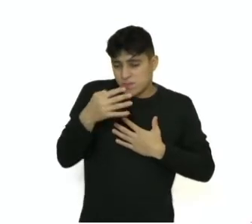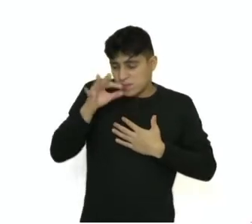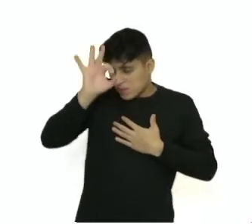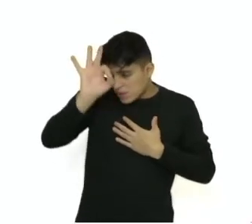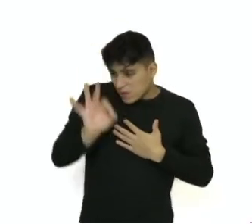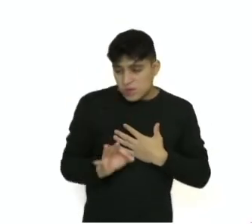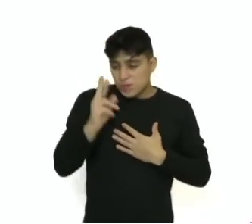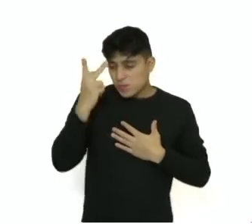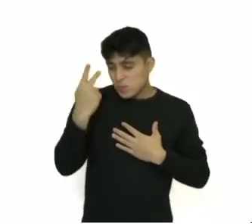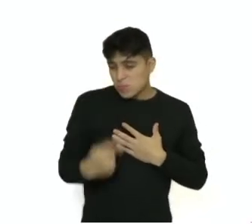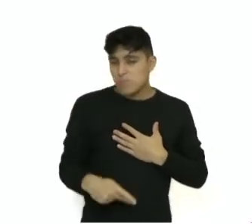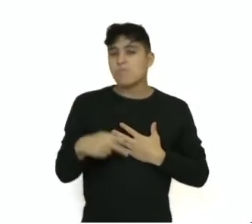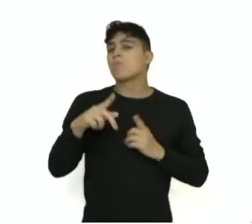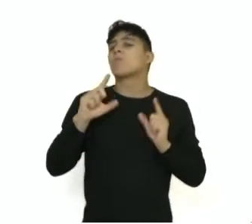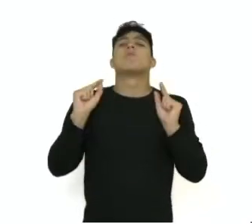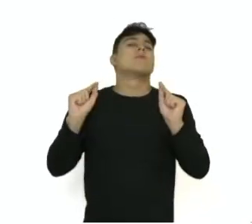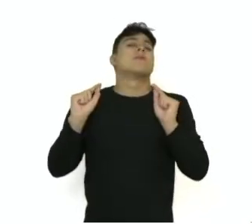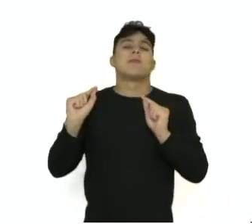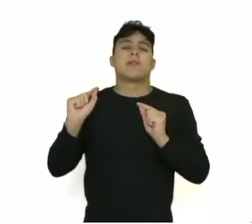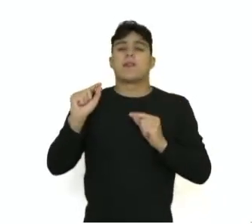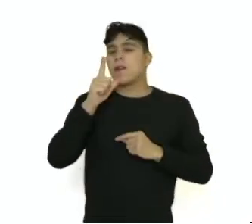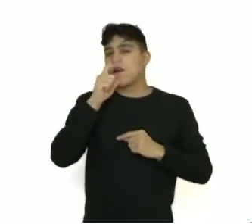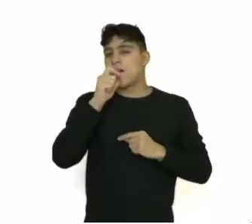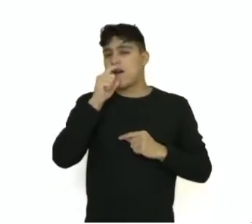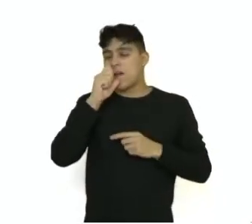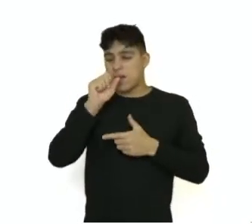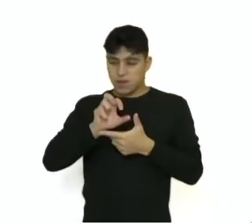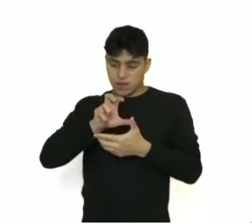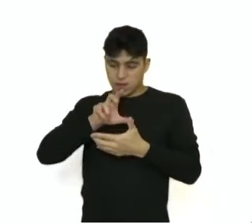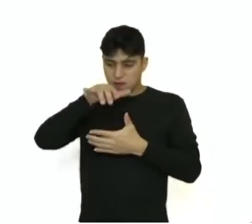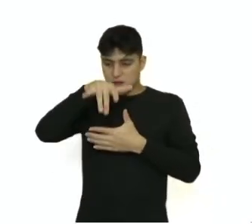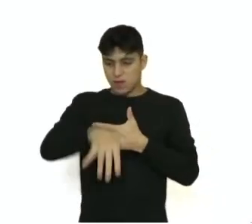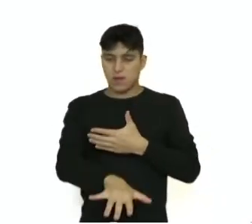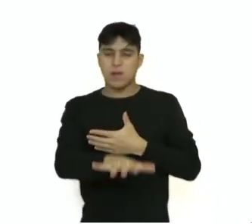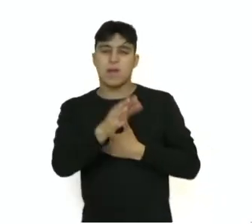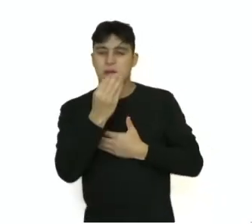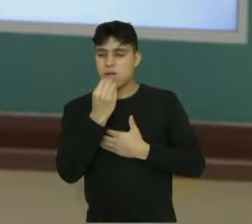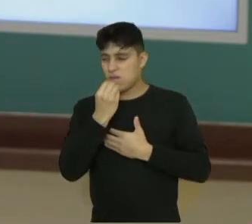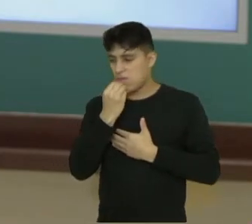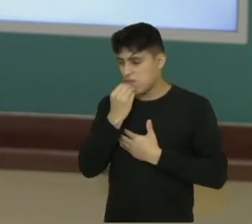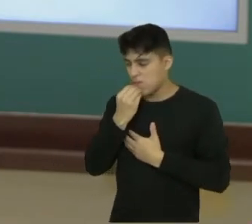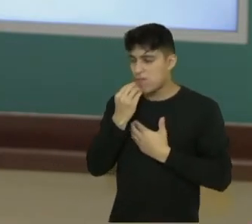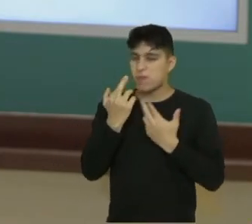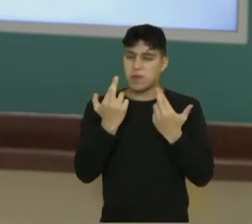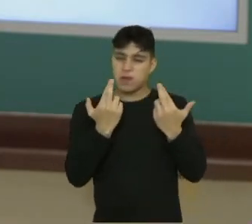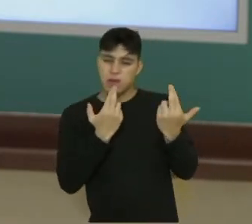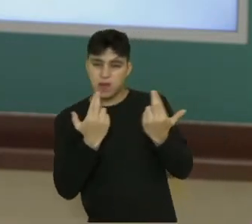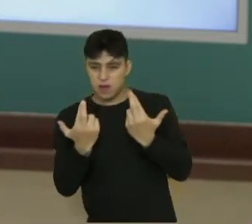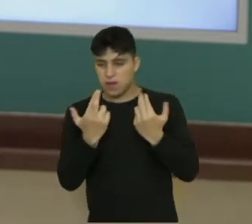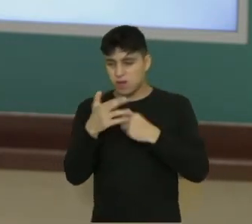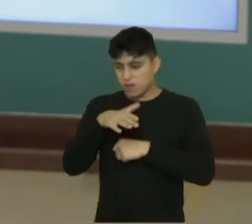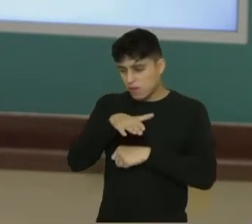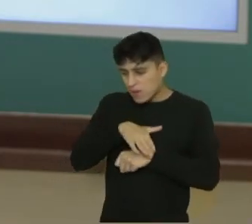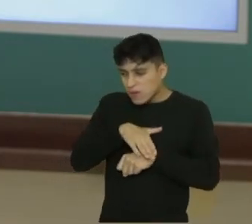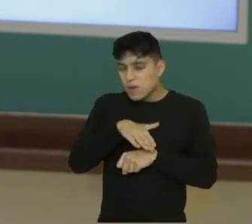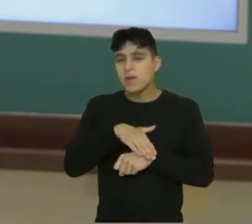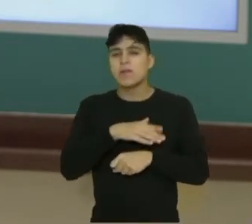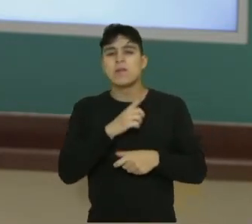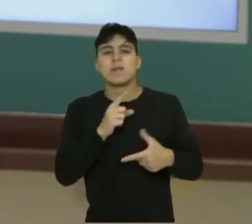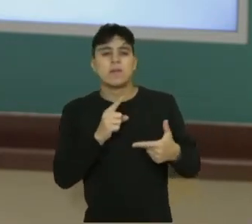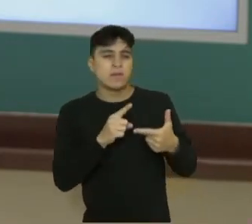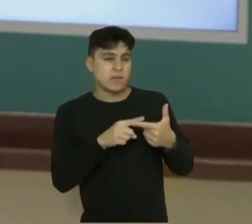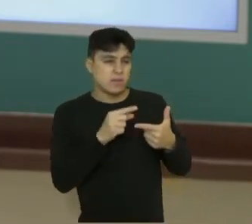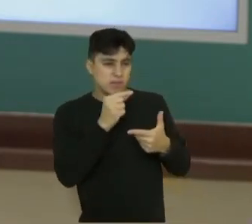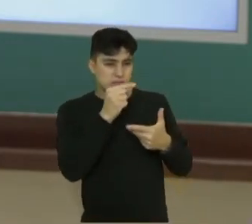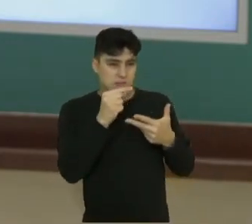64% da nossa matriz elétrica ela é hidráulica. Certo? Claro que aí ficamos em relação à questão do tempo, né, questão das